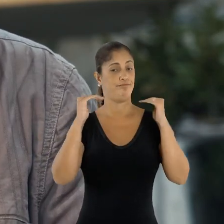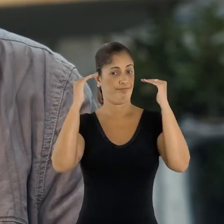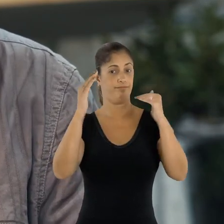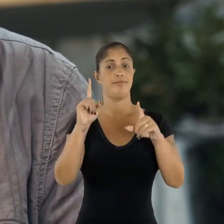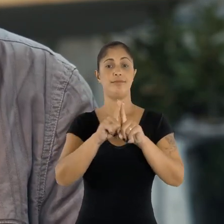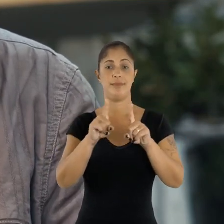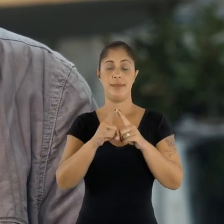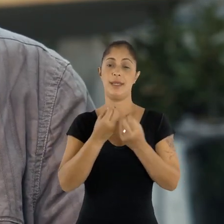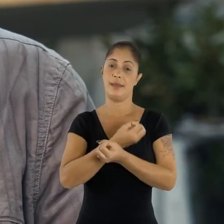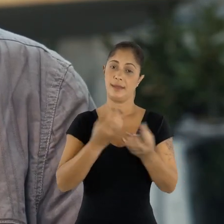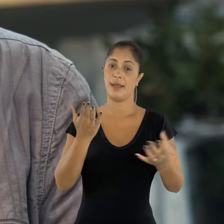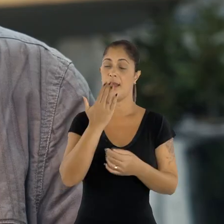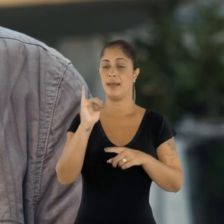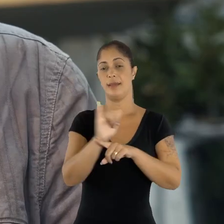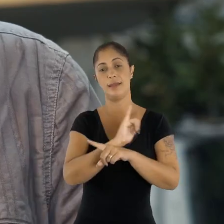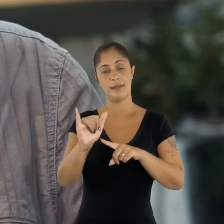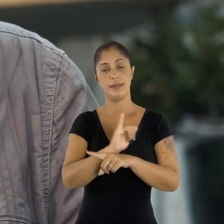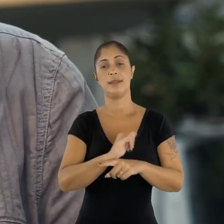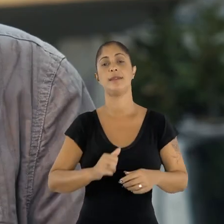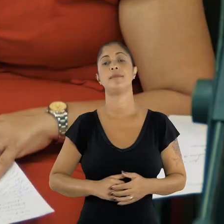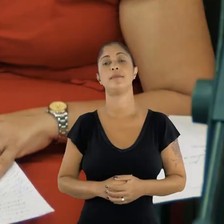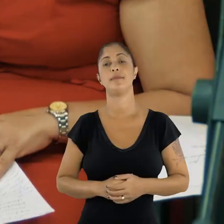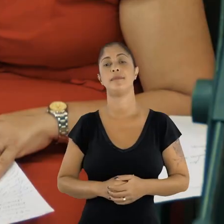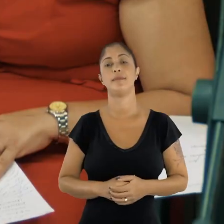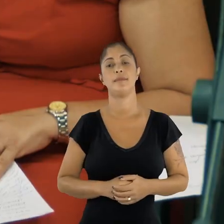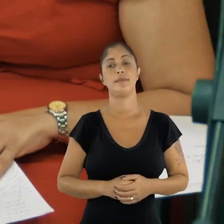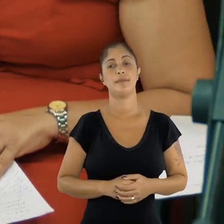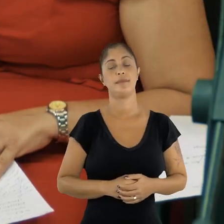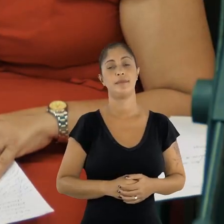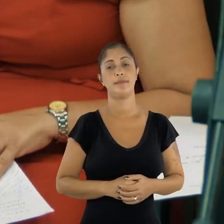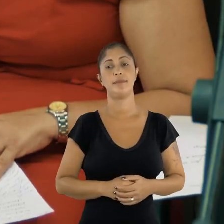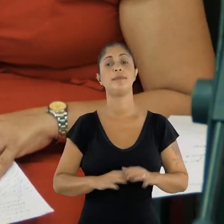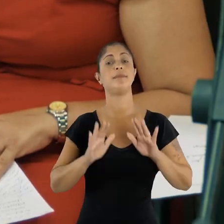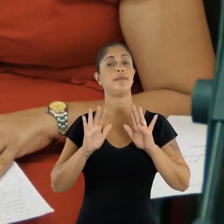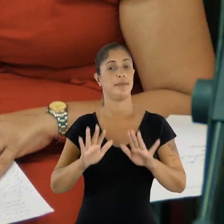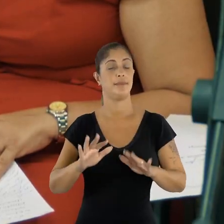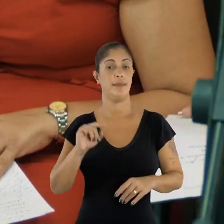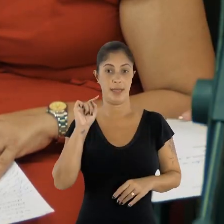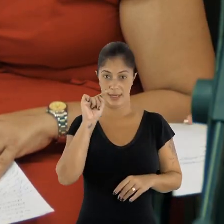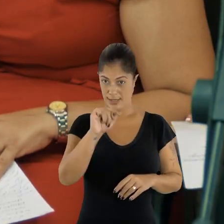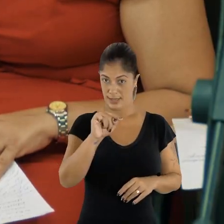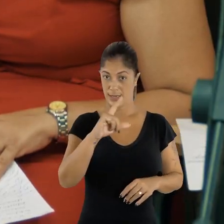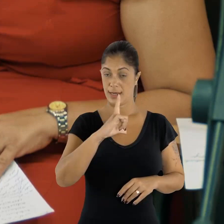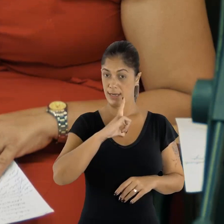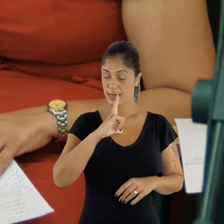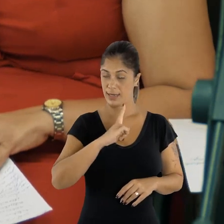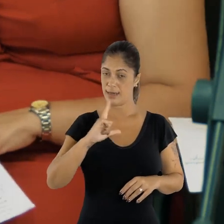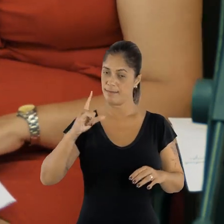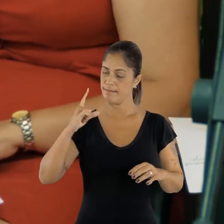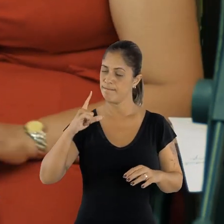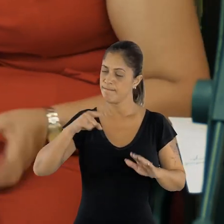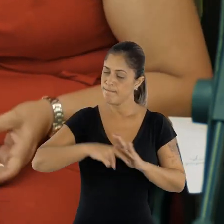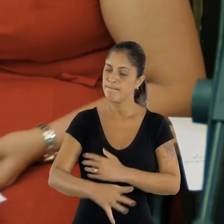à soberania alimentar é estratégico. Temos que fazer com que essa renovação